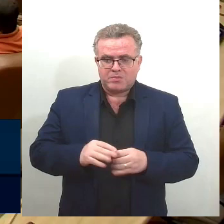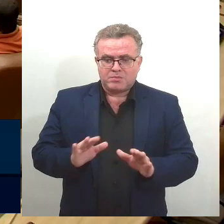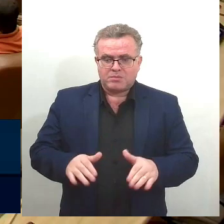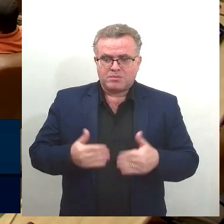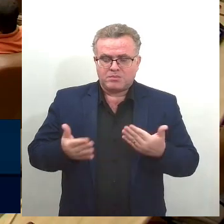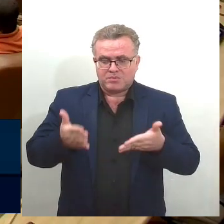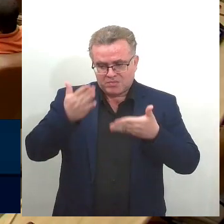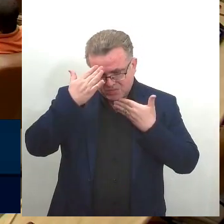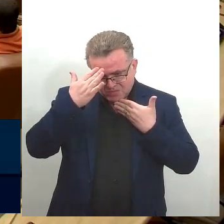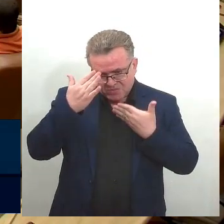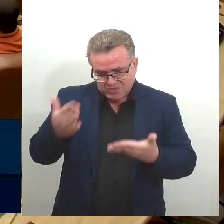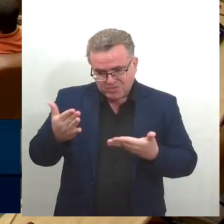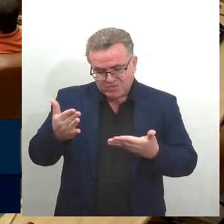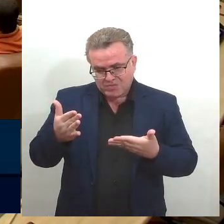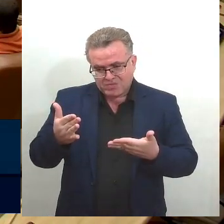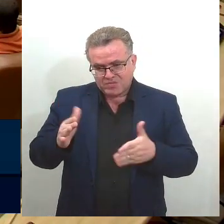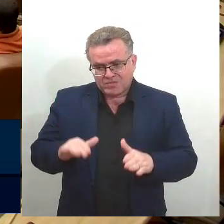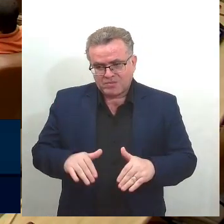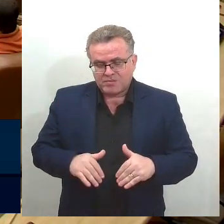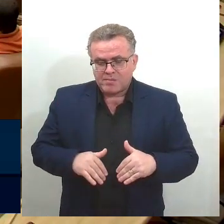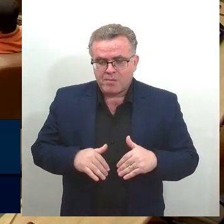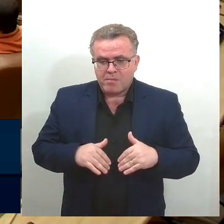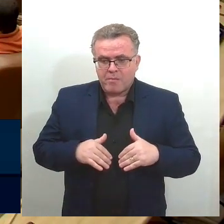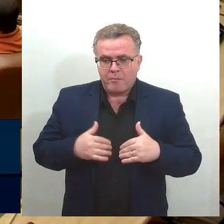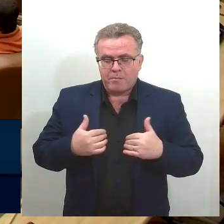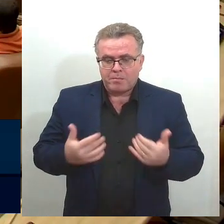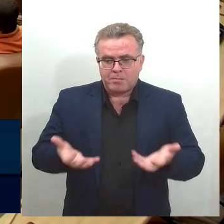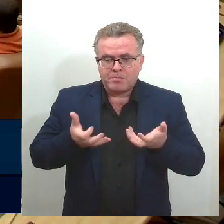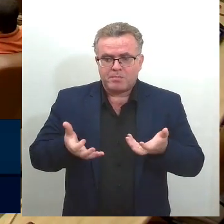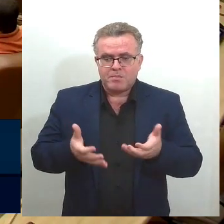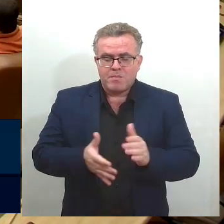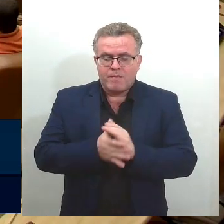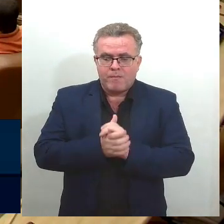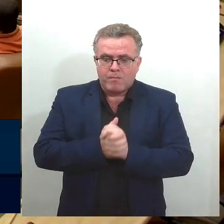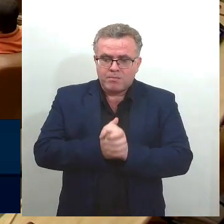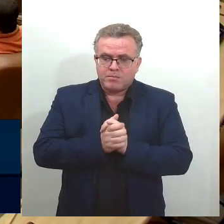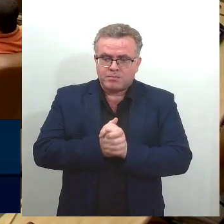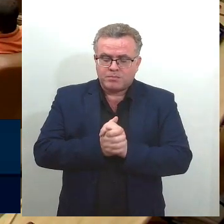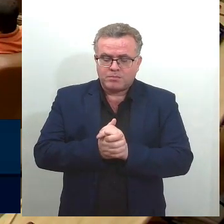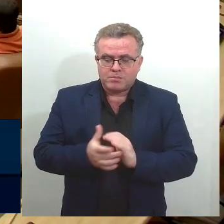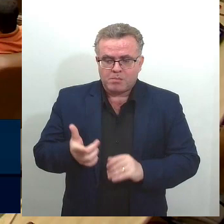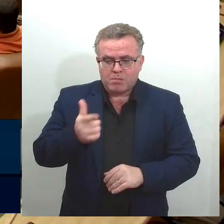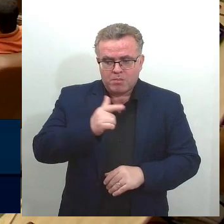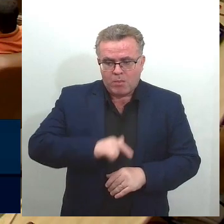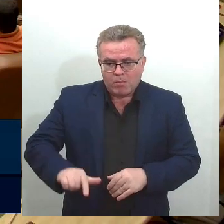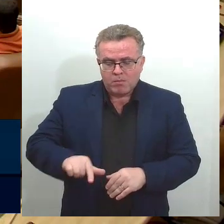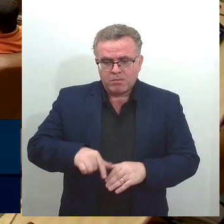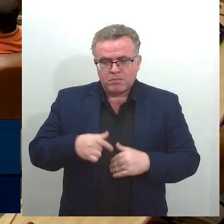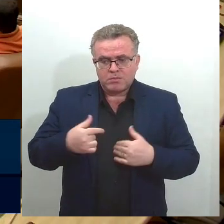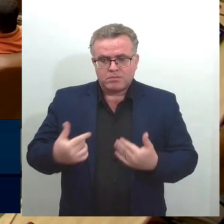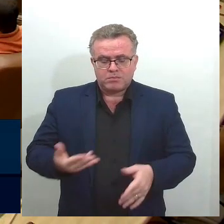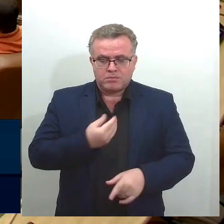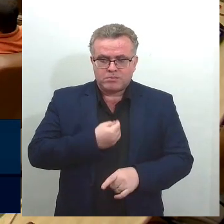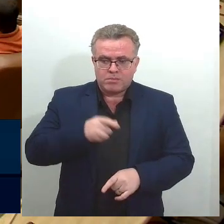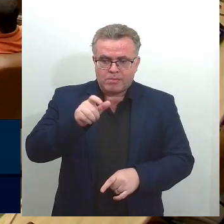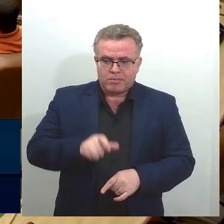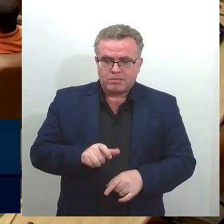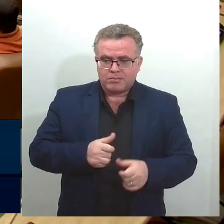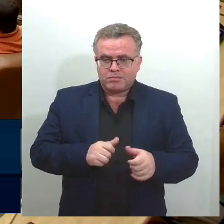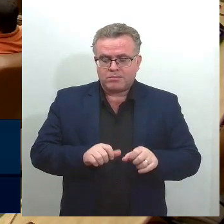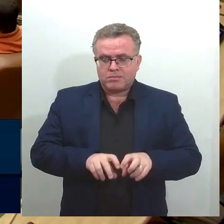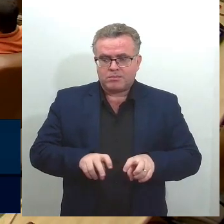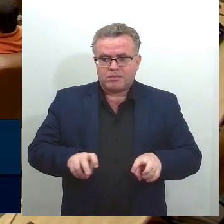quero cumprimentar mais uma vez a presença dos membros da mesa, né, o excelentíssimo